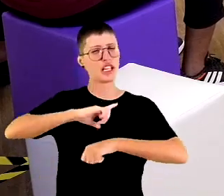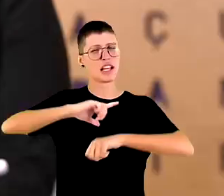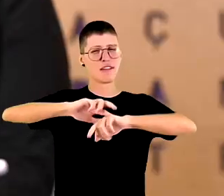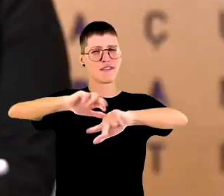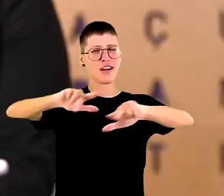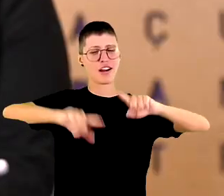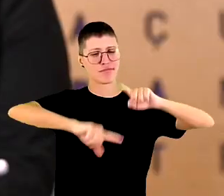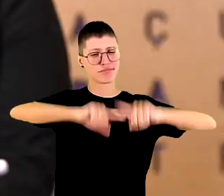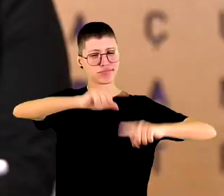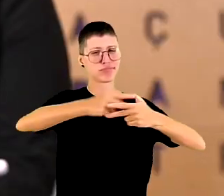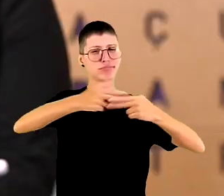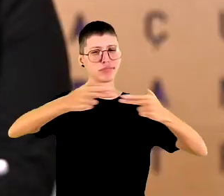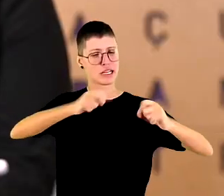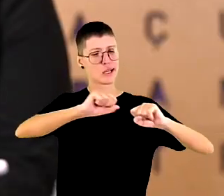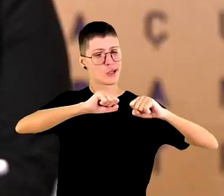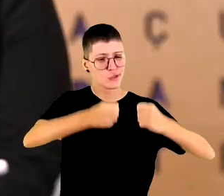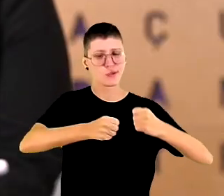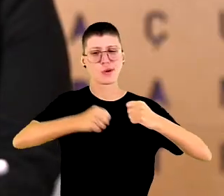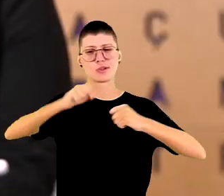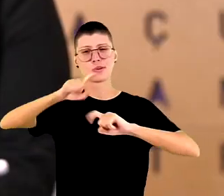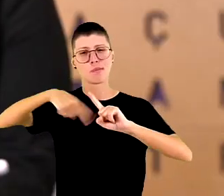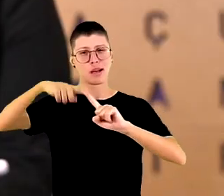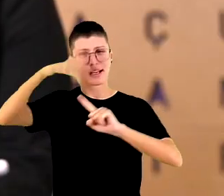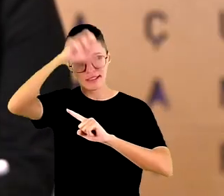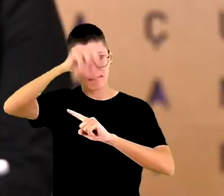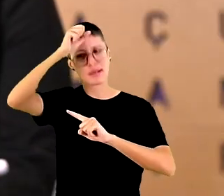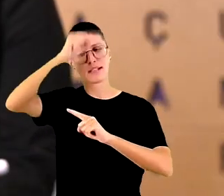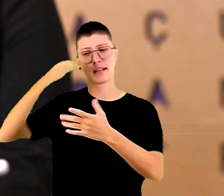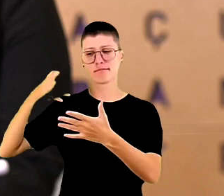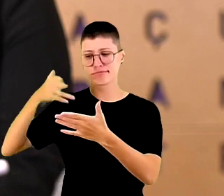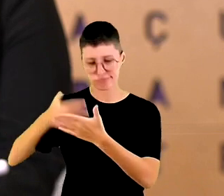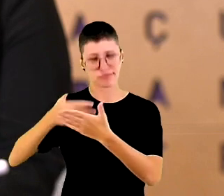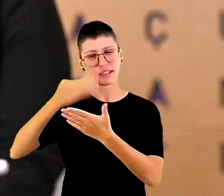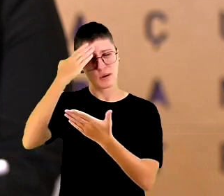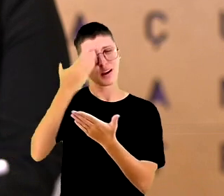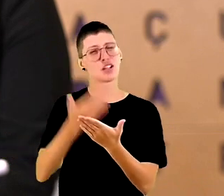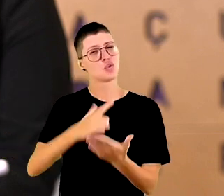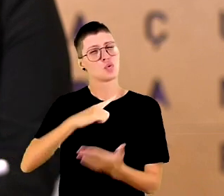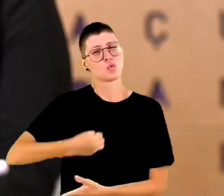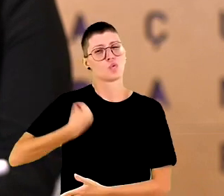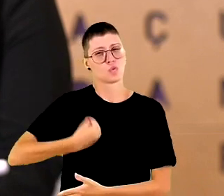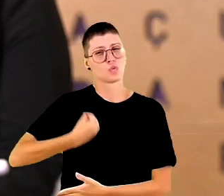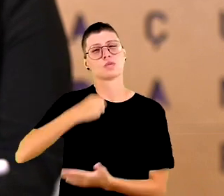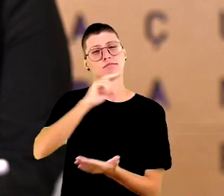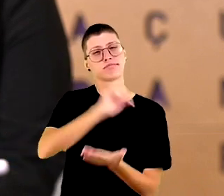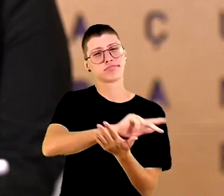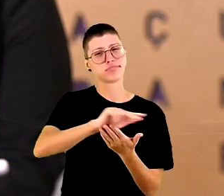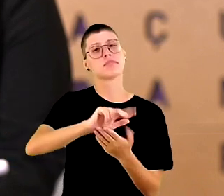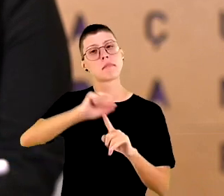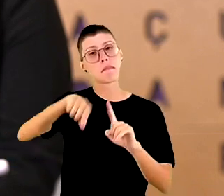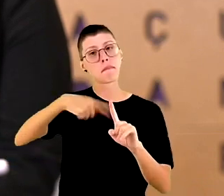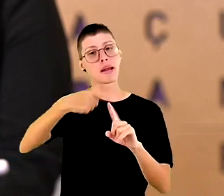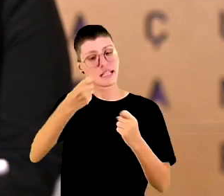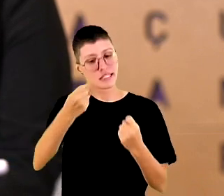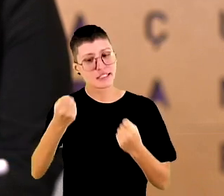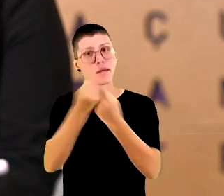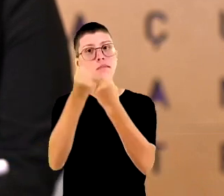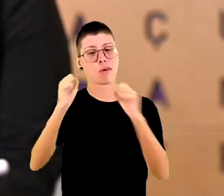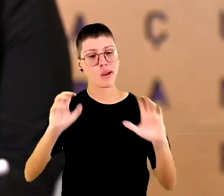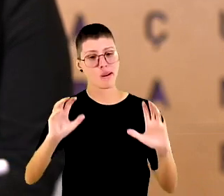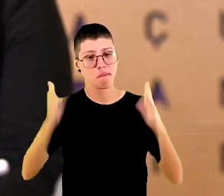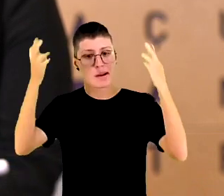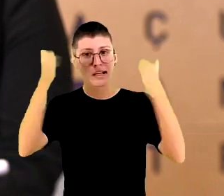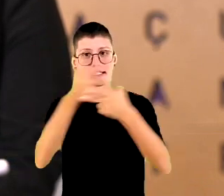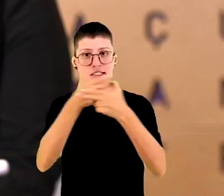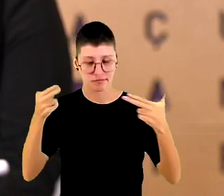e aprendizado operacional mesmo para a gente chegar lá, mas acho que as peças estão aí. E acho que o apoio assim, das grandes empresas, o que a gente teve aqui no Pulse,